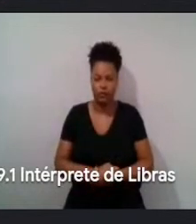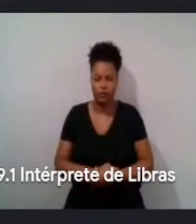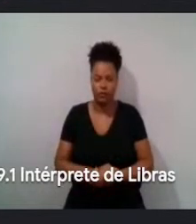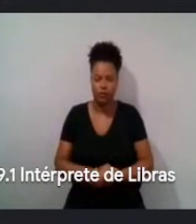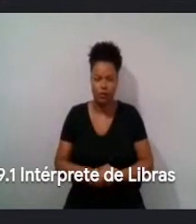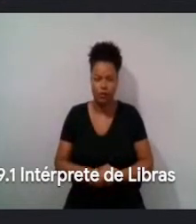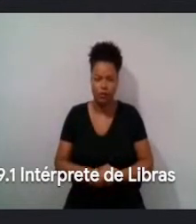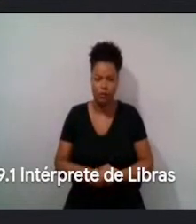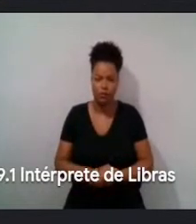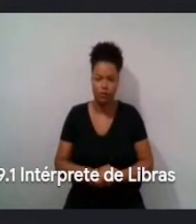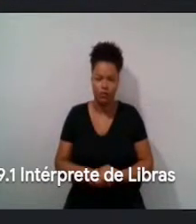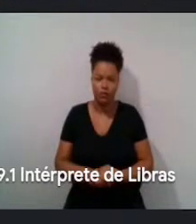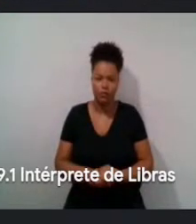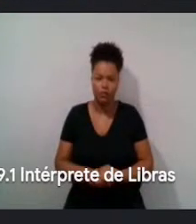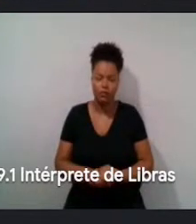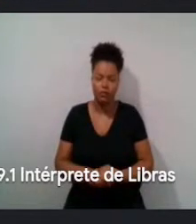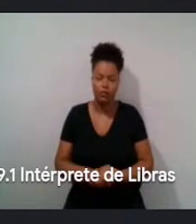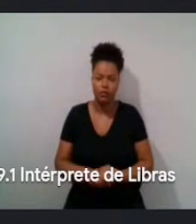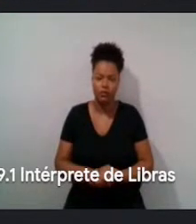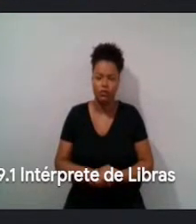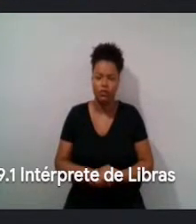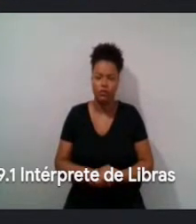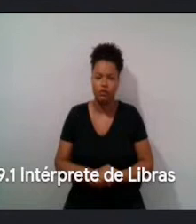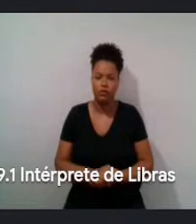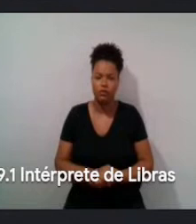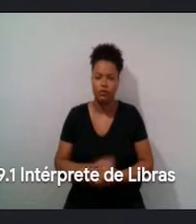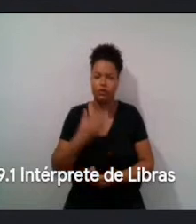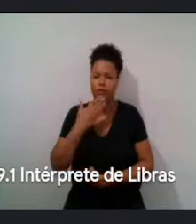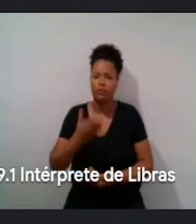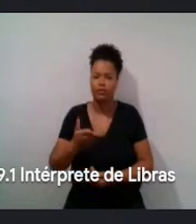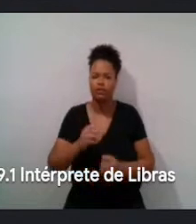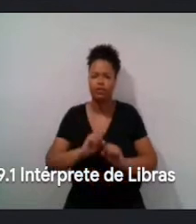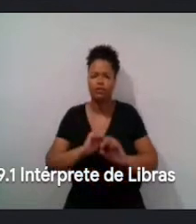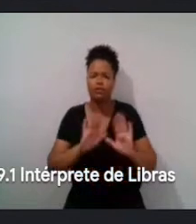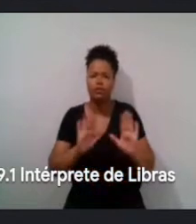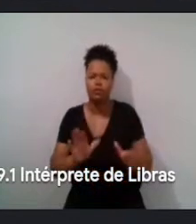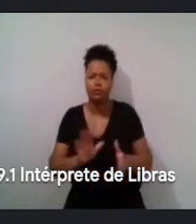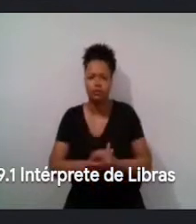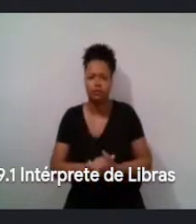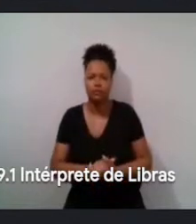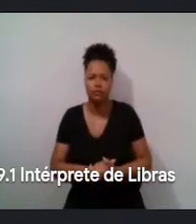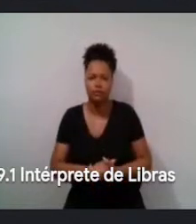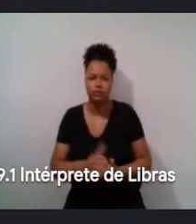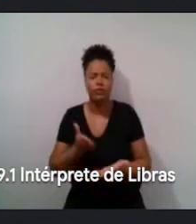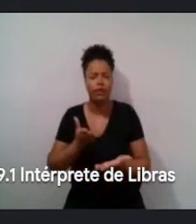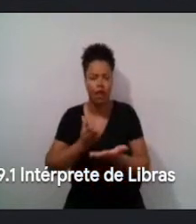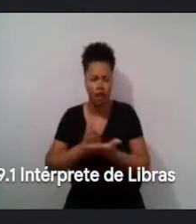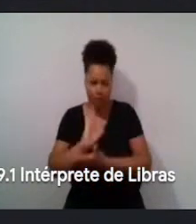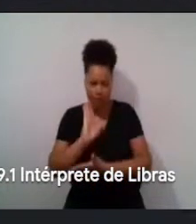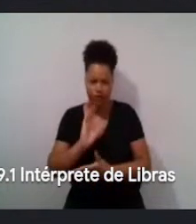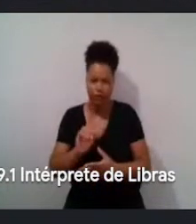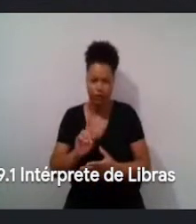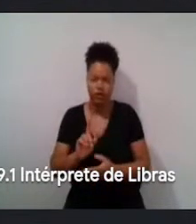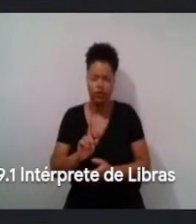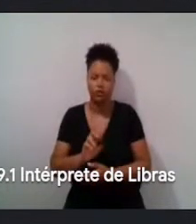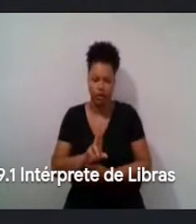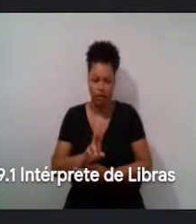Ora. Só um esclarecimento, um pedido de esclarecimento. É aprovar com ressalvas, né?